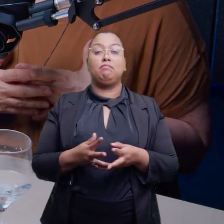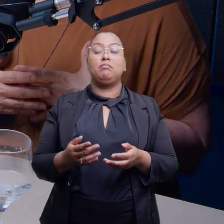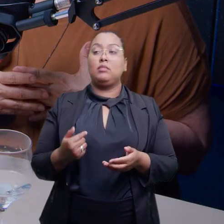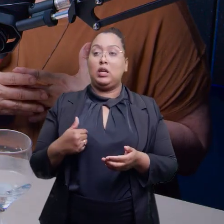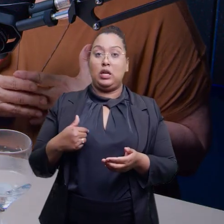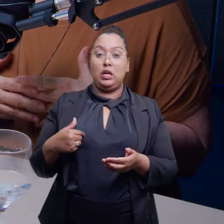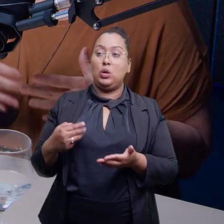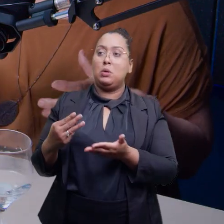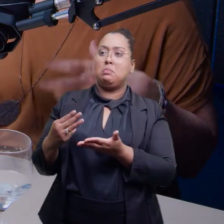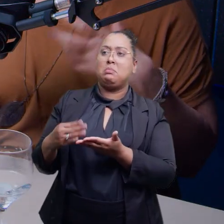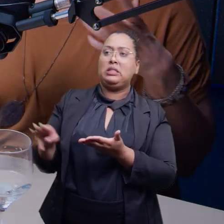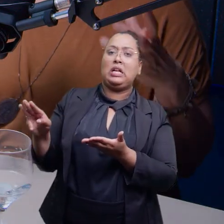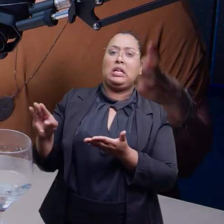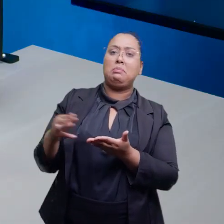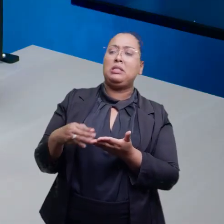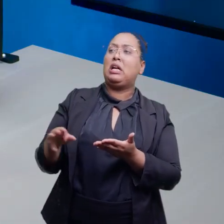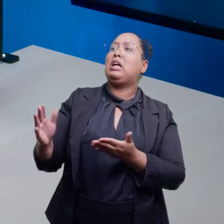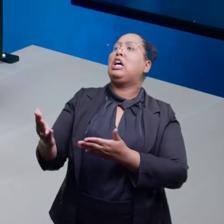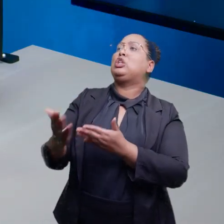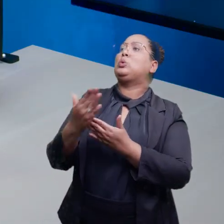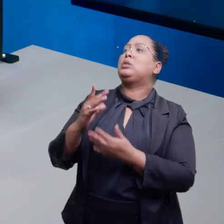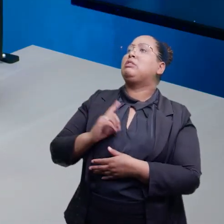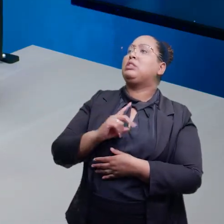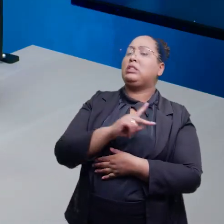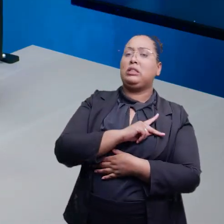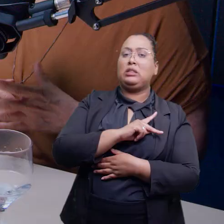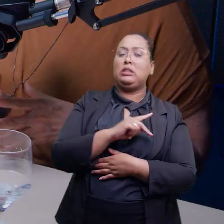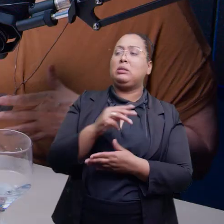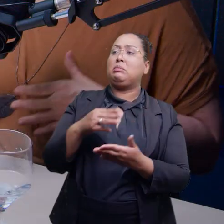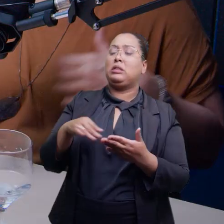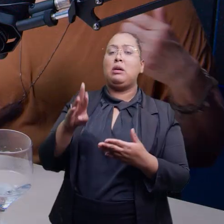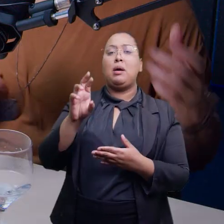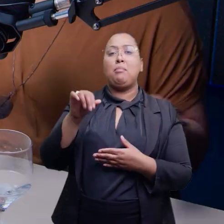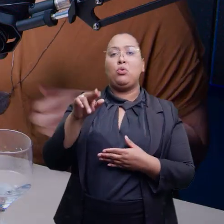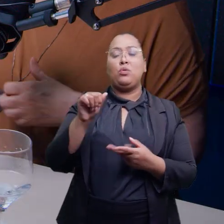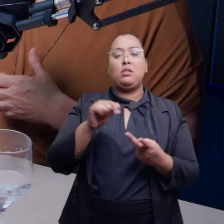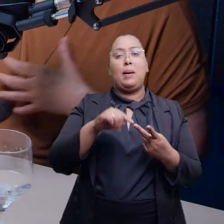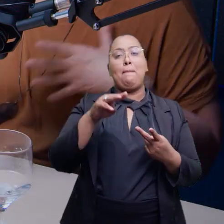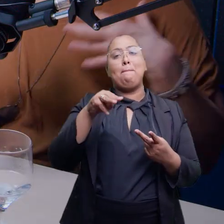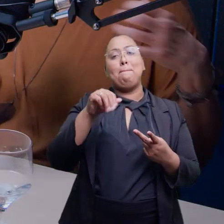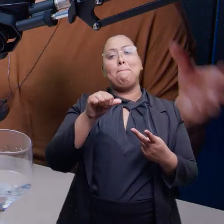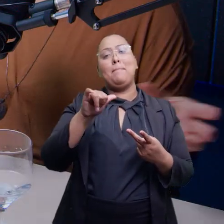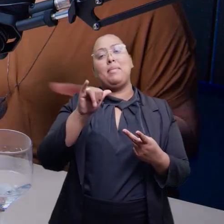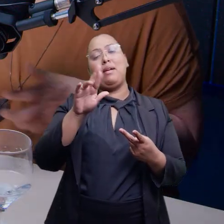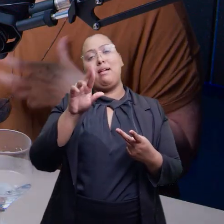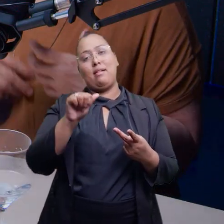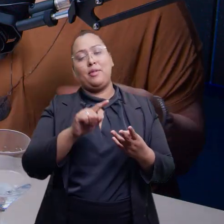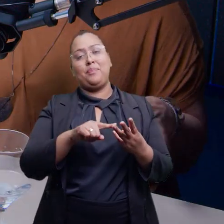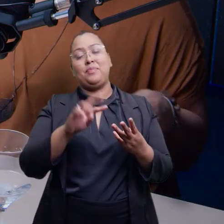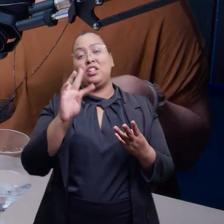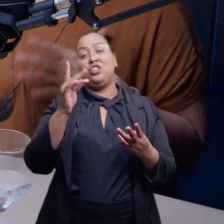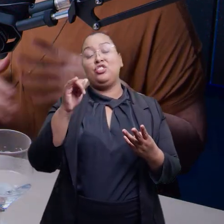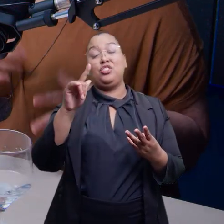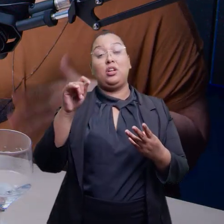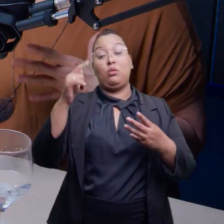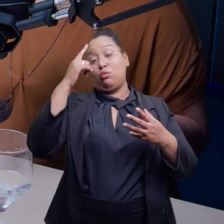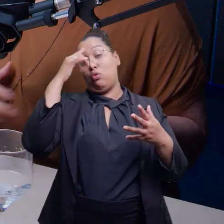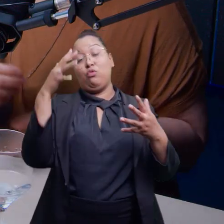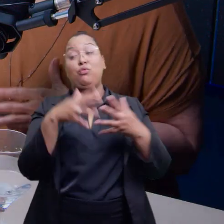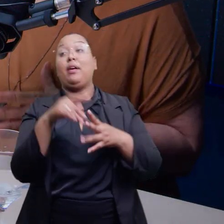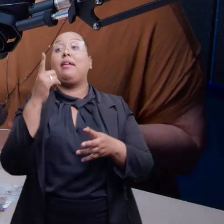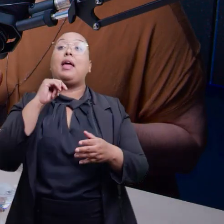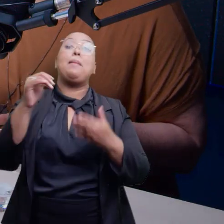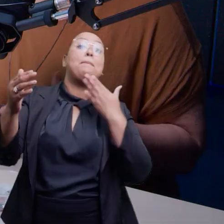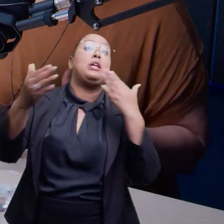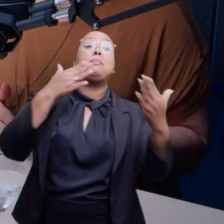Eu mandava mensagem, às vezes precisava de um socorro da defensoria, eu mandava mensagem para a Bruna, para a Maiara, para o Tiago, para todo mundo, né? Ficava aquela confusão, não sabia